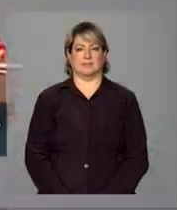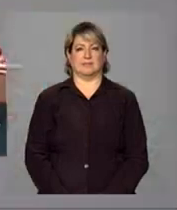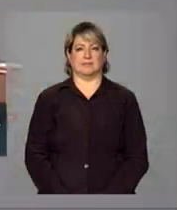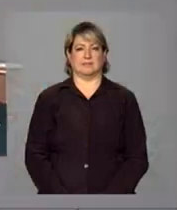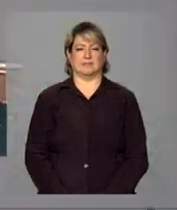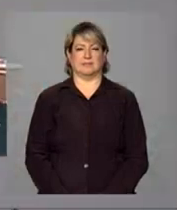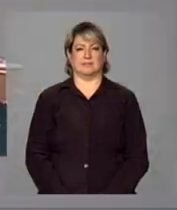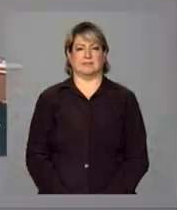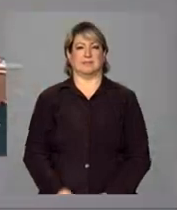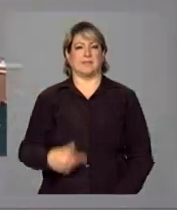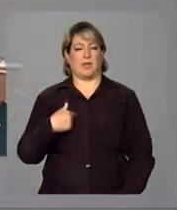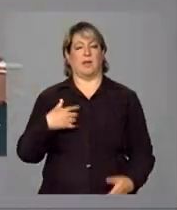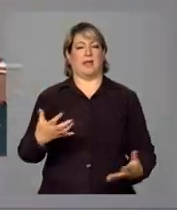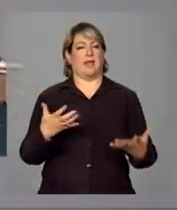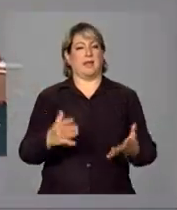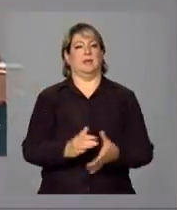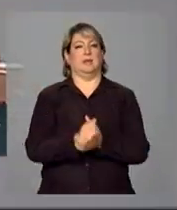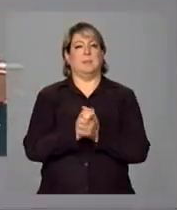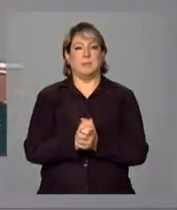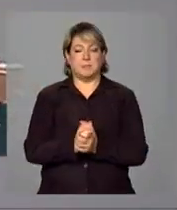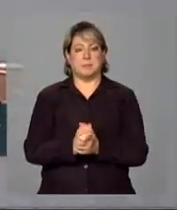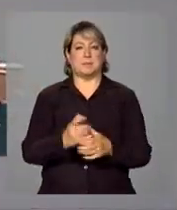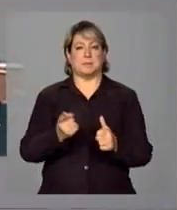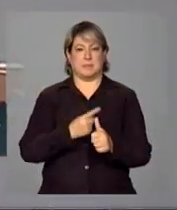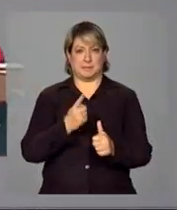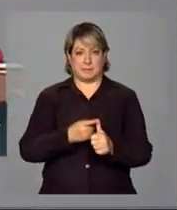Eu queria cumprimentar primeiro